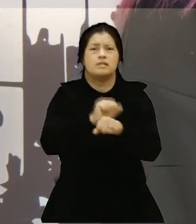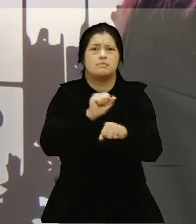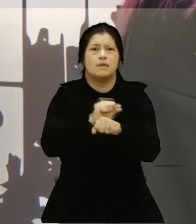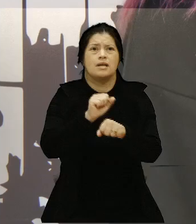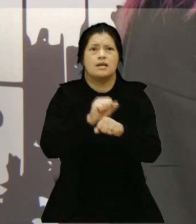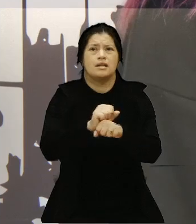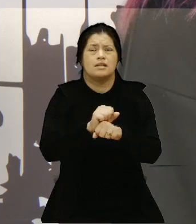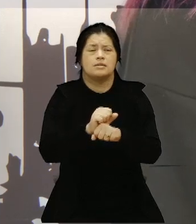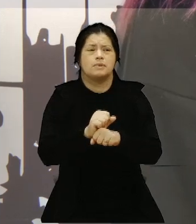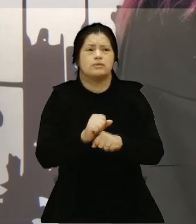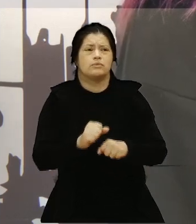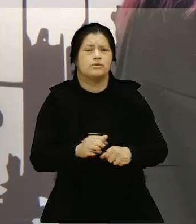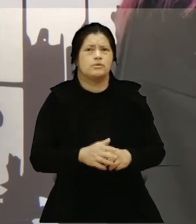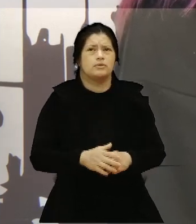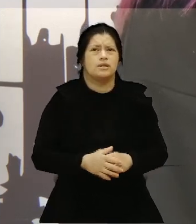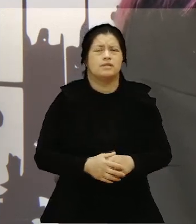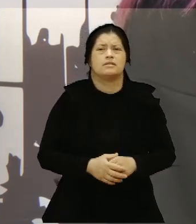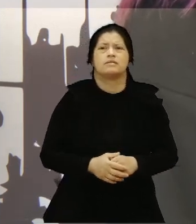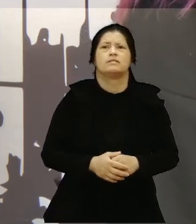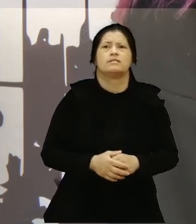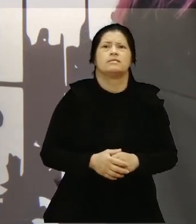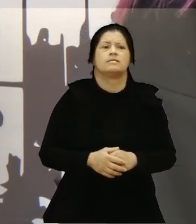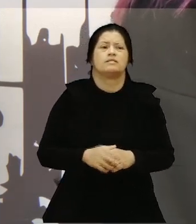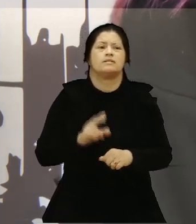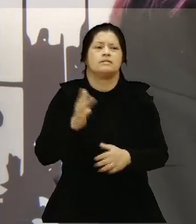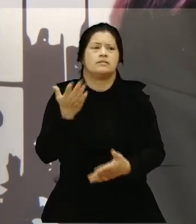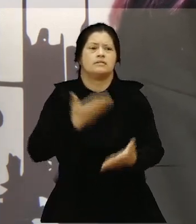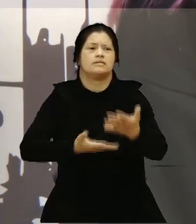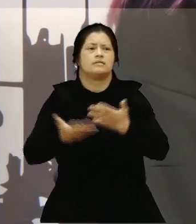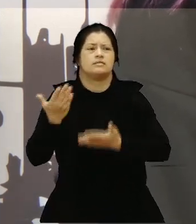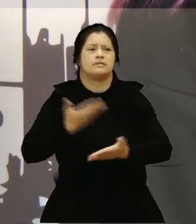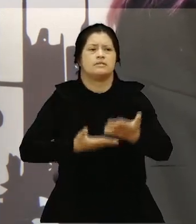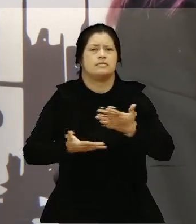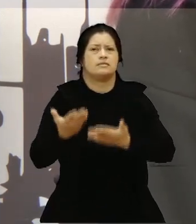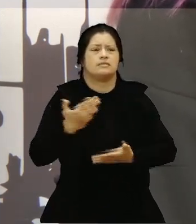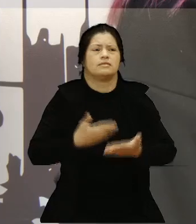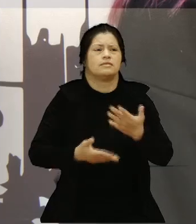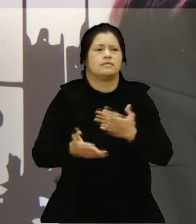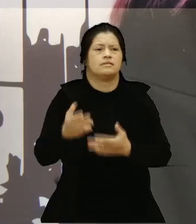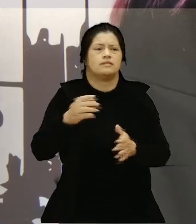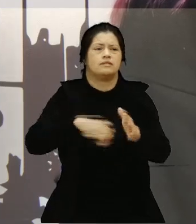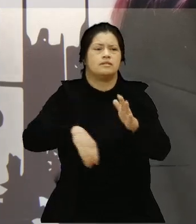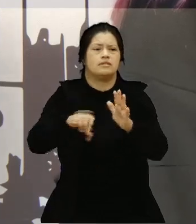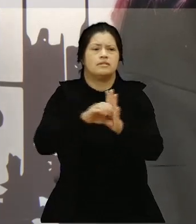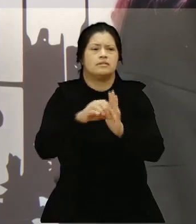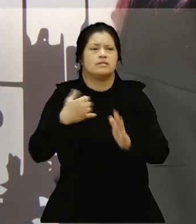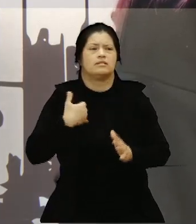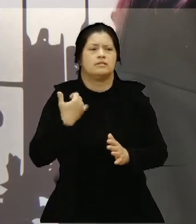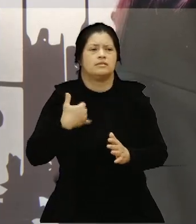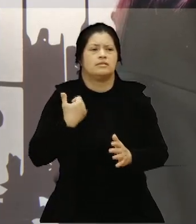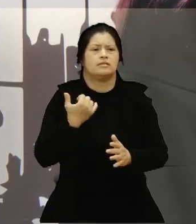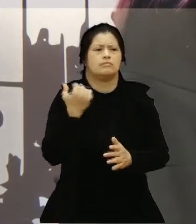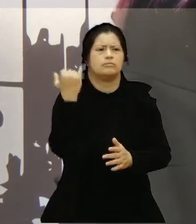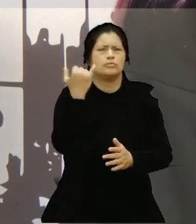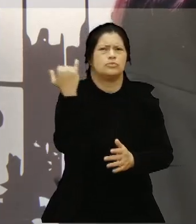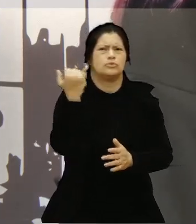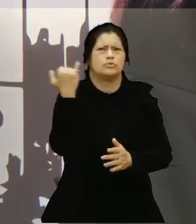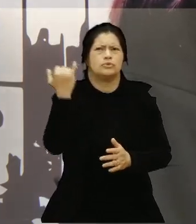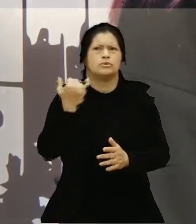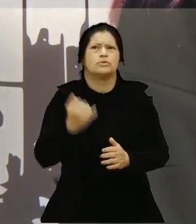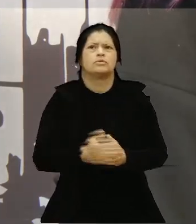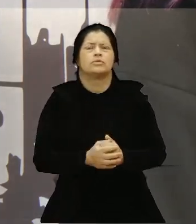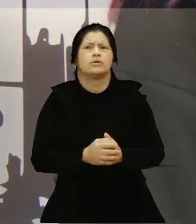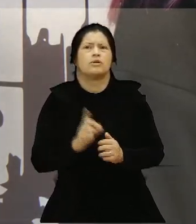consulta com o neuropediatra. Crianças, a gente está falando de 0 a 12 anos e é algo essencial para muitos encaminhamentos, né? E a